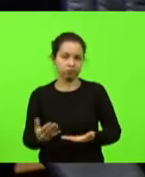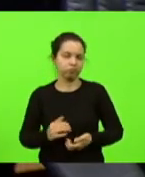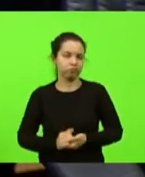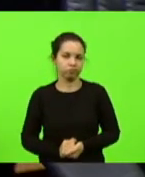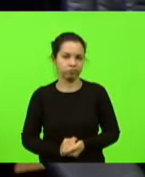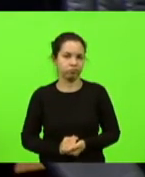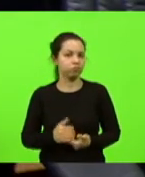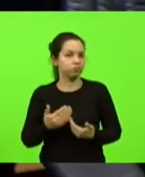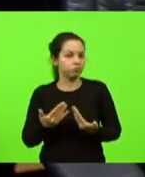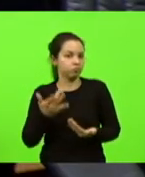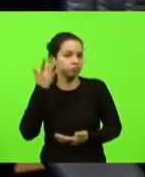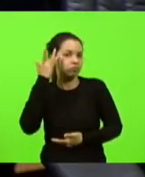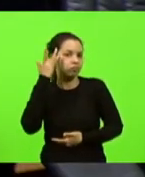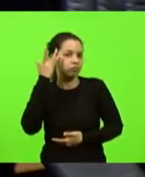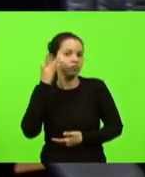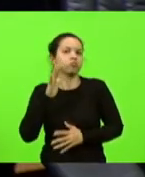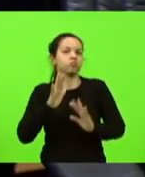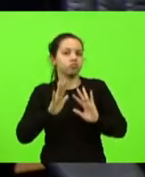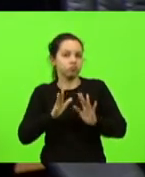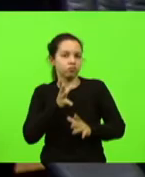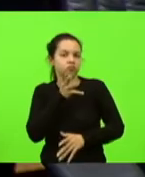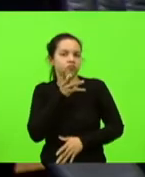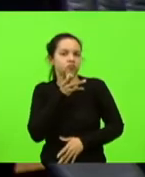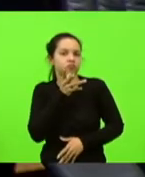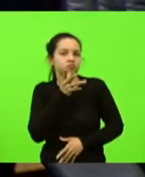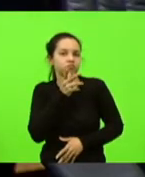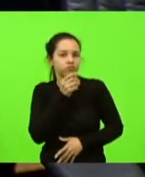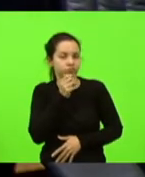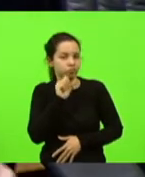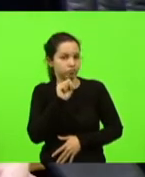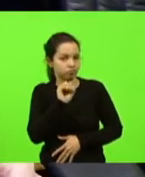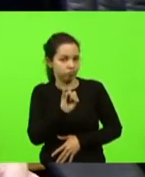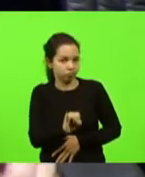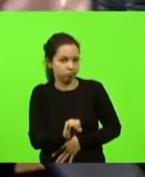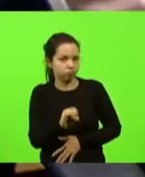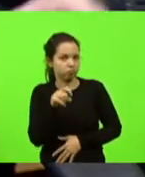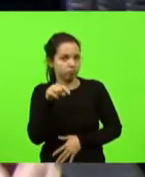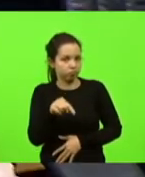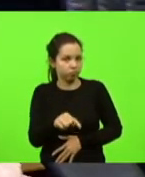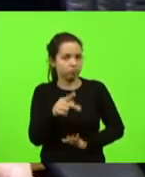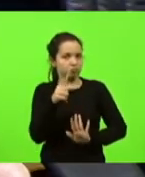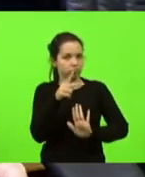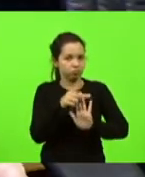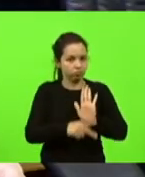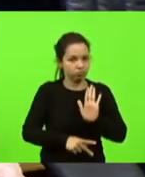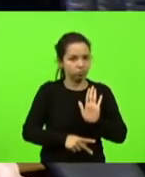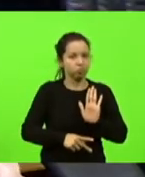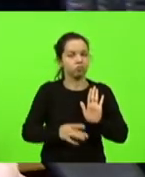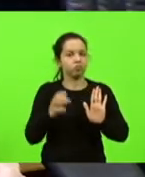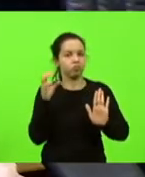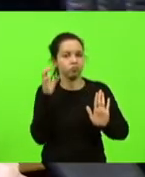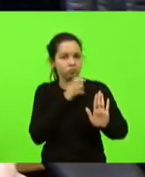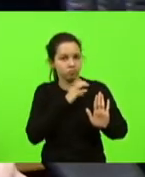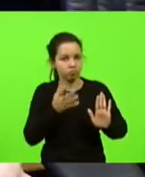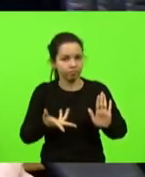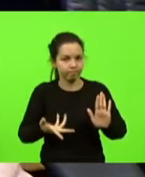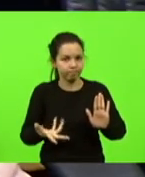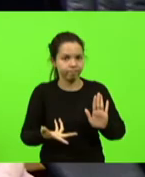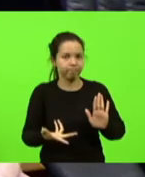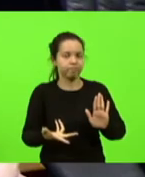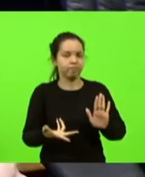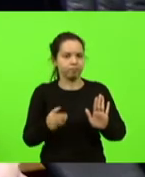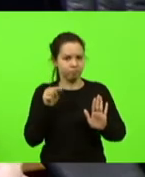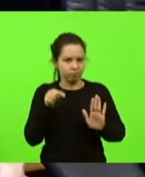que já demorou muito. Se aqui está passando esse projeto com rapidez, pois eu quero dizer que ele não está passando